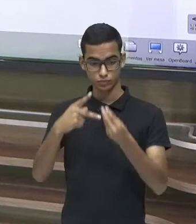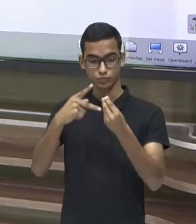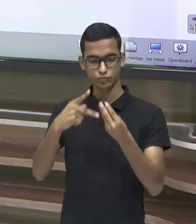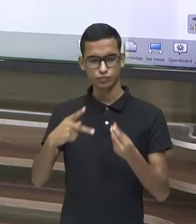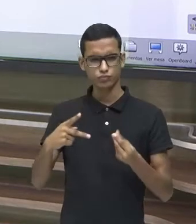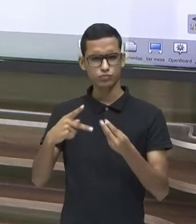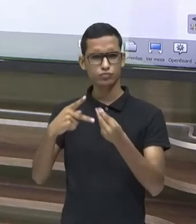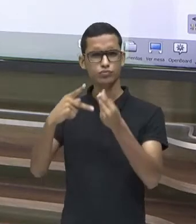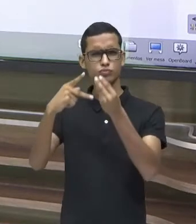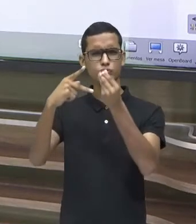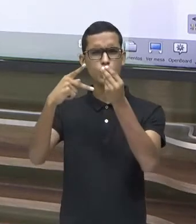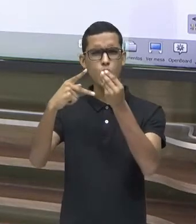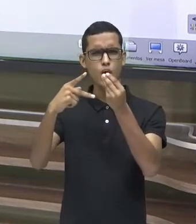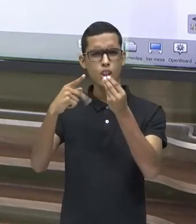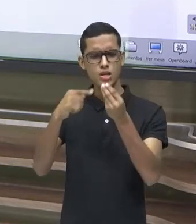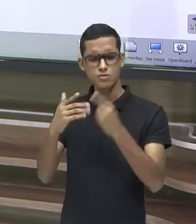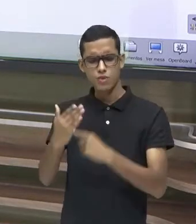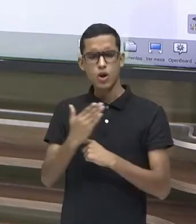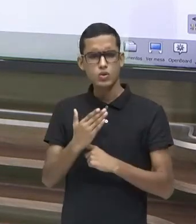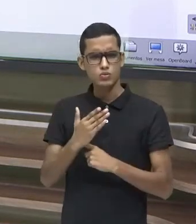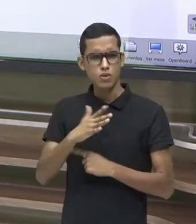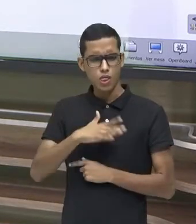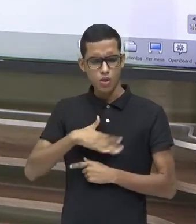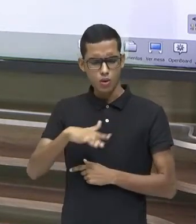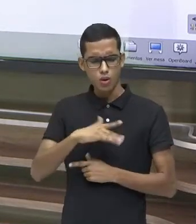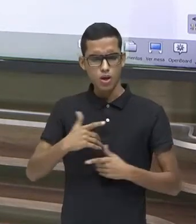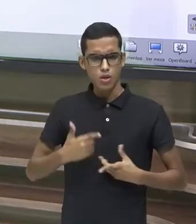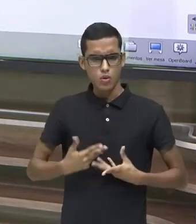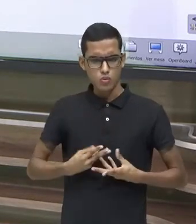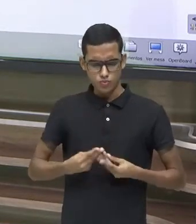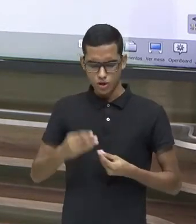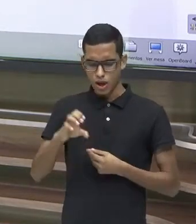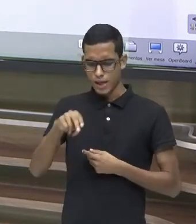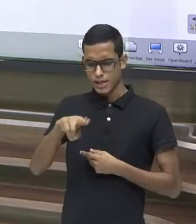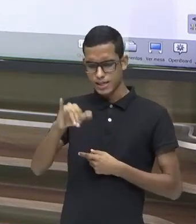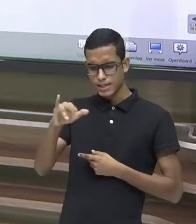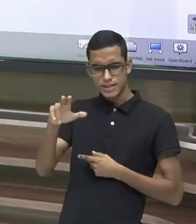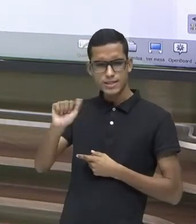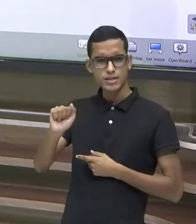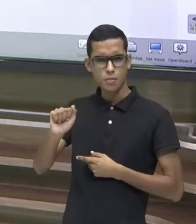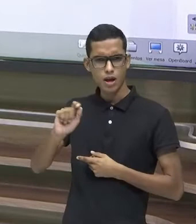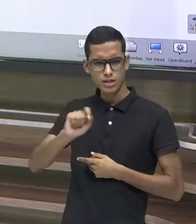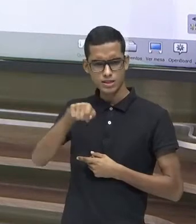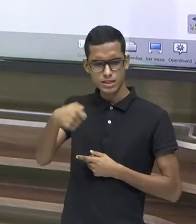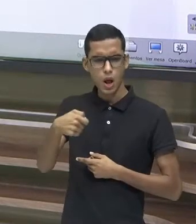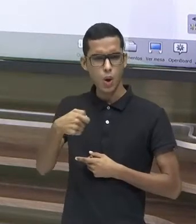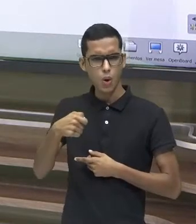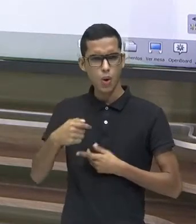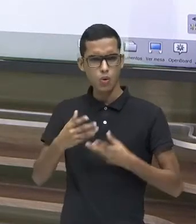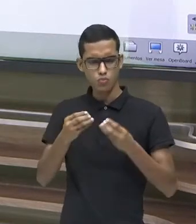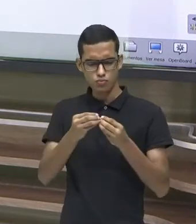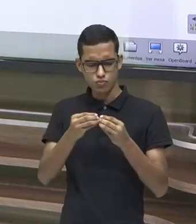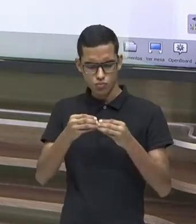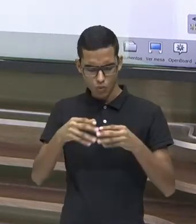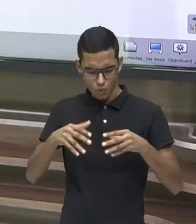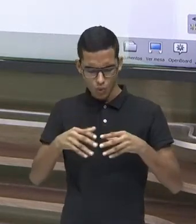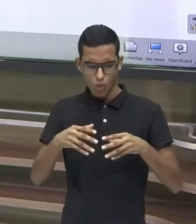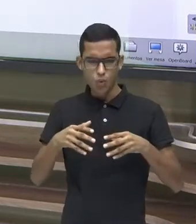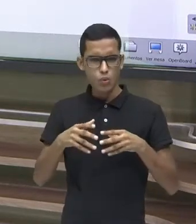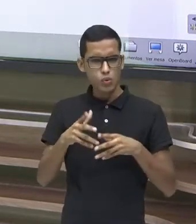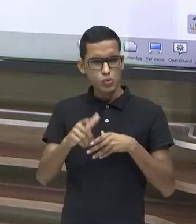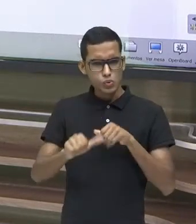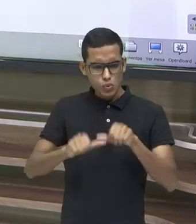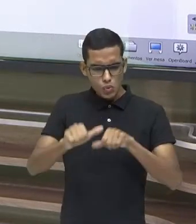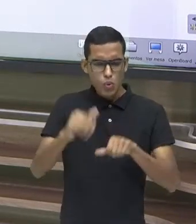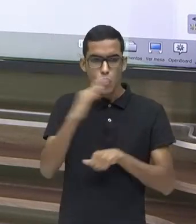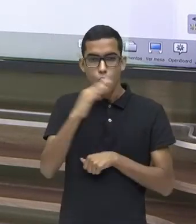nessa digestão enzimática, que vai quebrar aquela proteína, que seria o quê? Um ovo, uma carne, um frango,